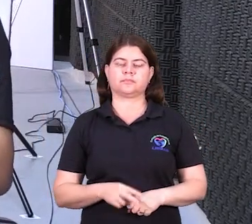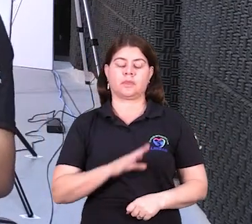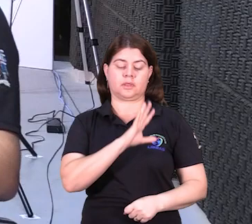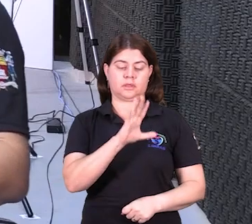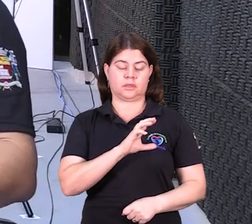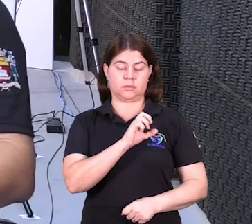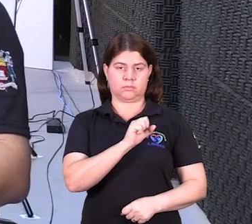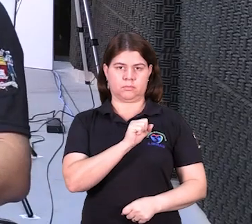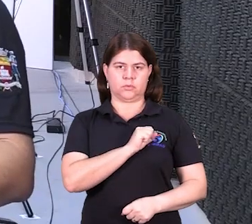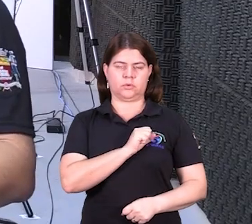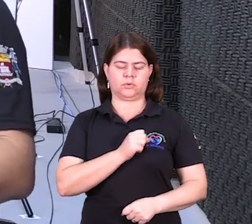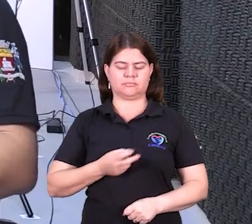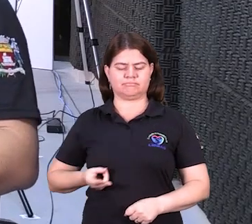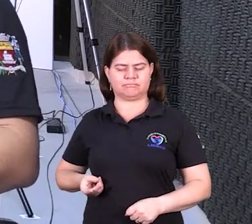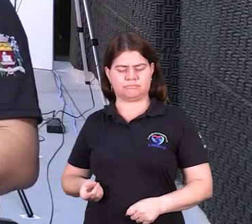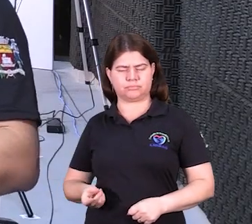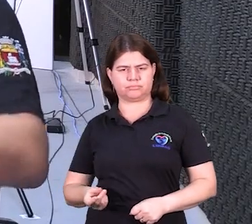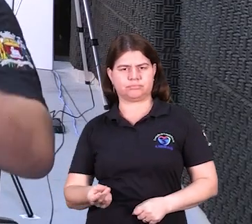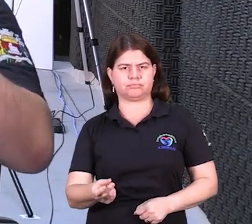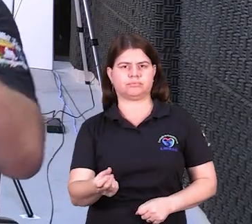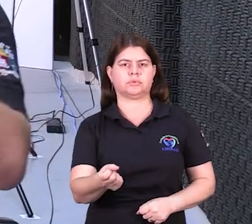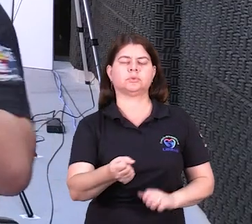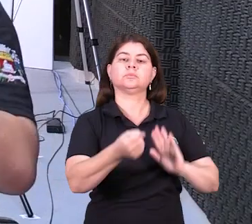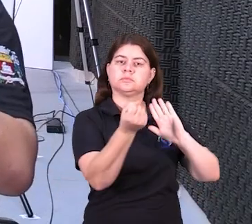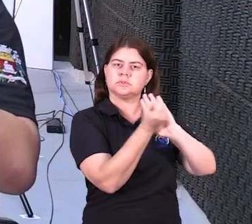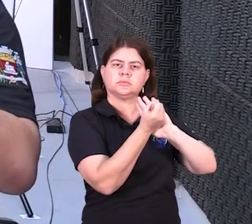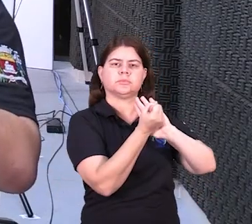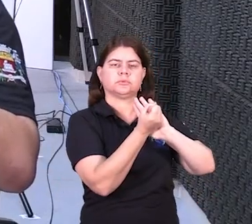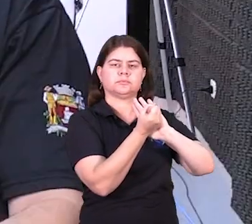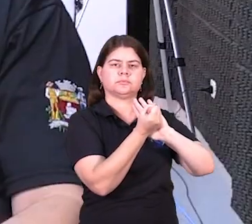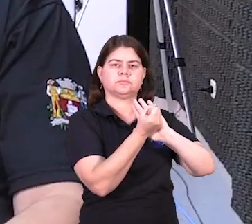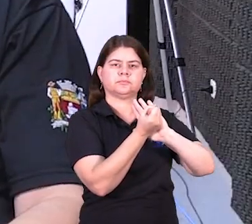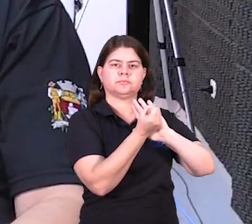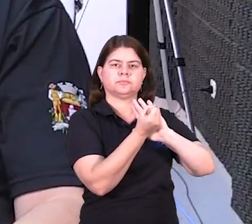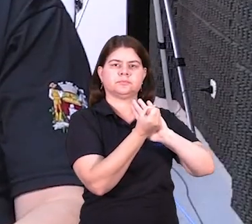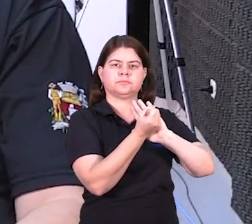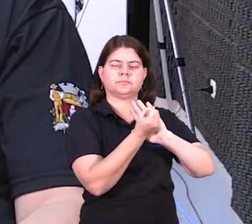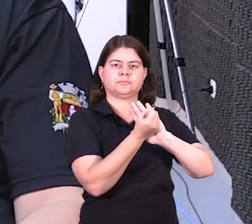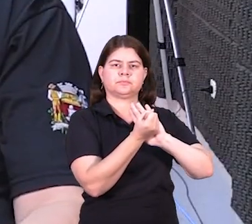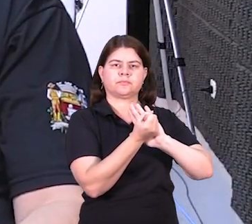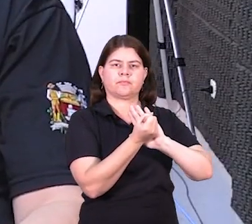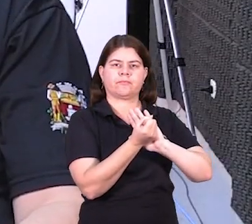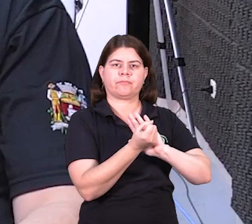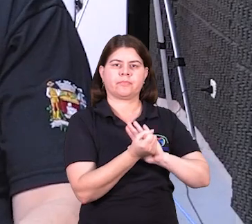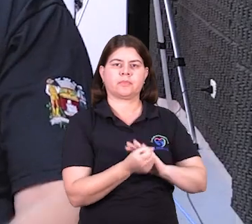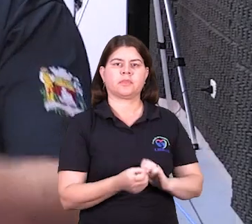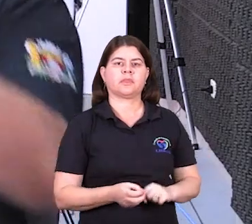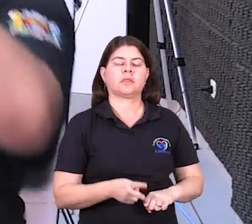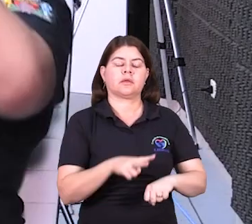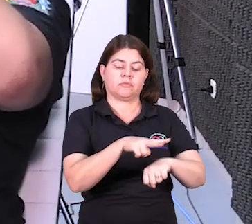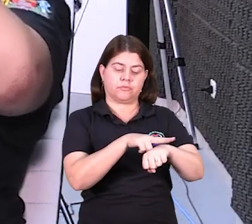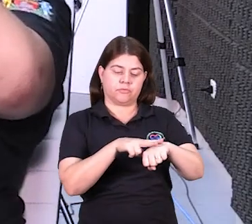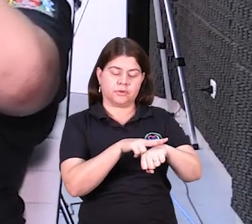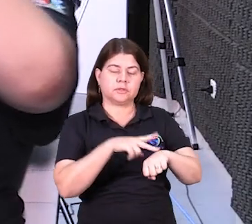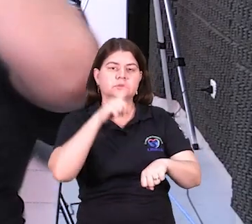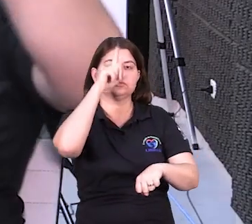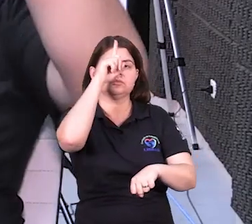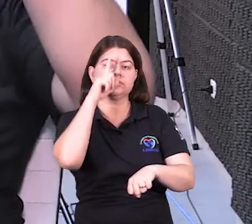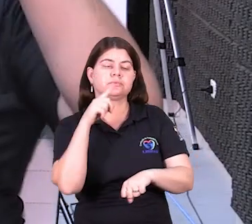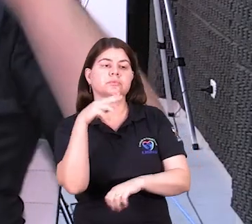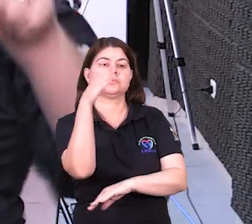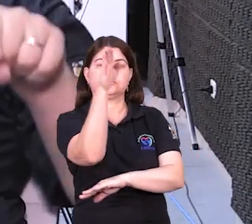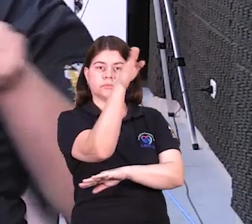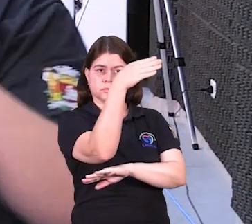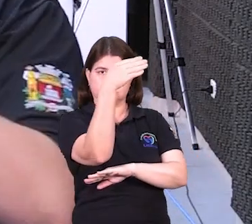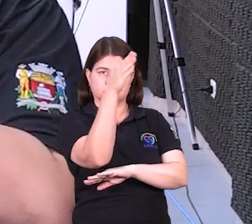de amor eterno, símbolo, e digo verde louro desta flâmula. Nós